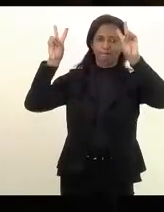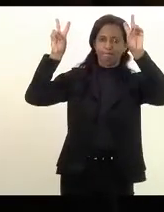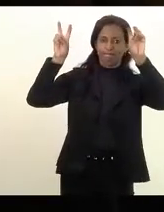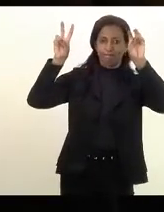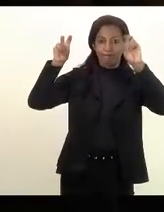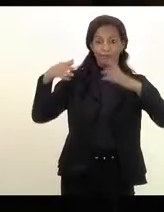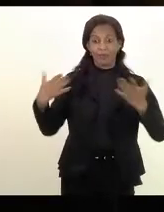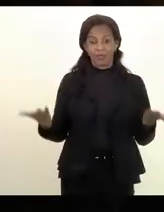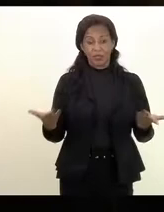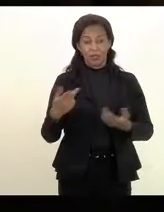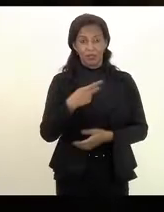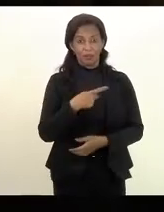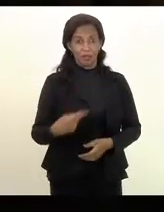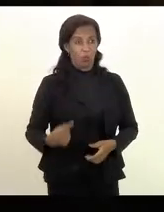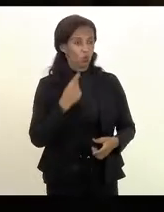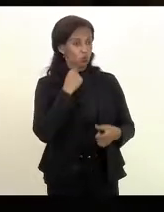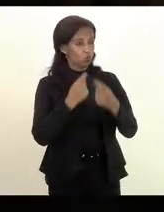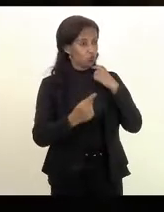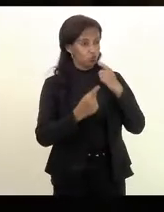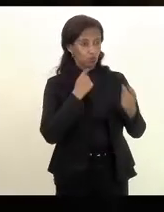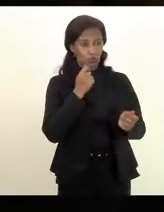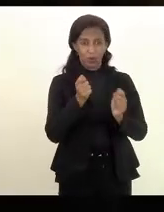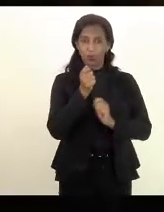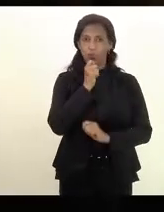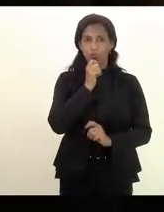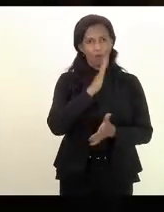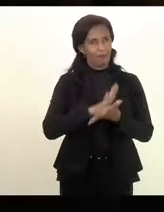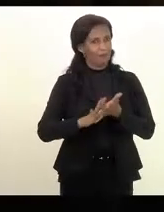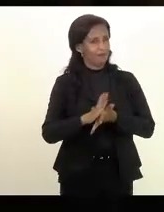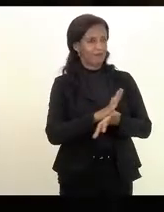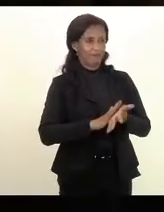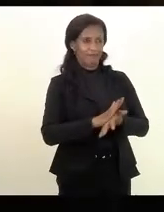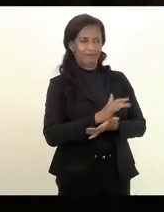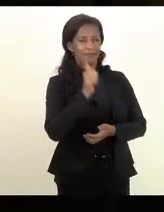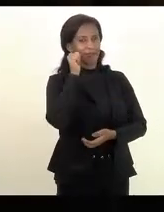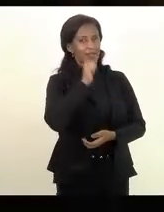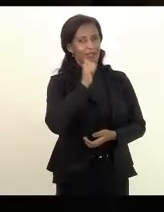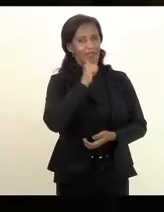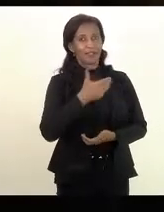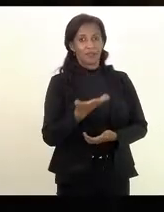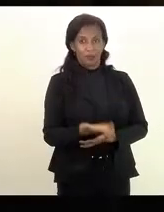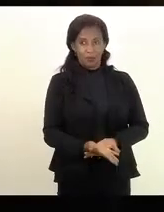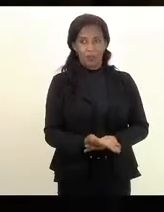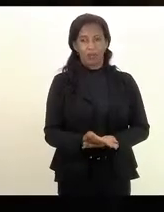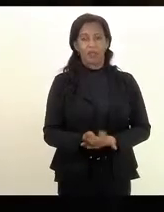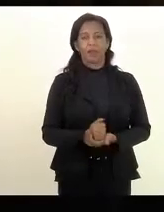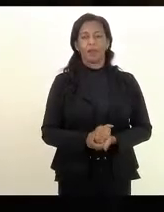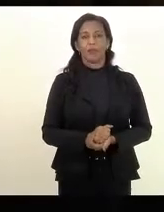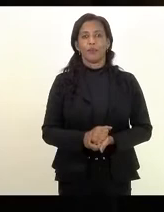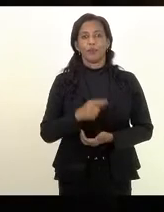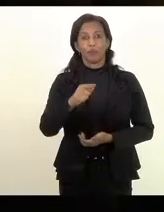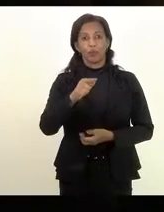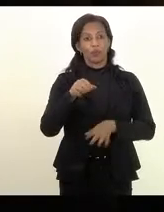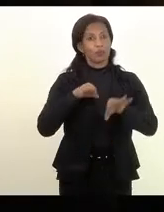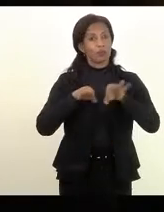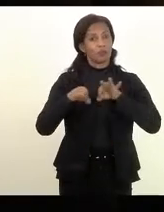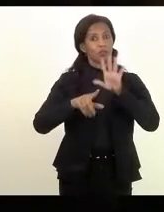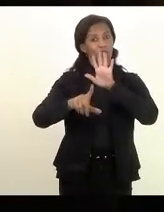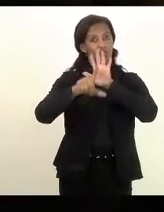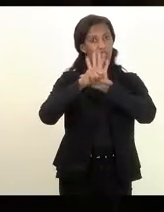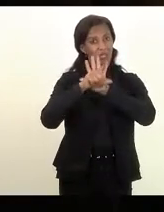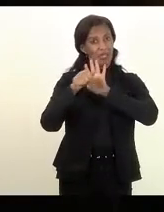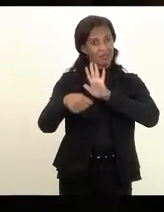senhora presidenta eu não tenho dúvida da senhora sendo uma mulher colocando esse projeto de lei em pauta aqui